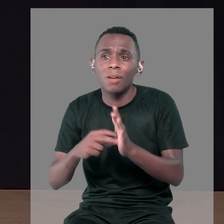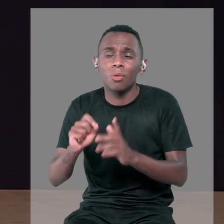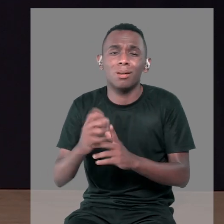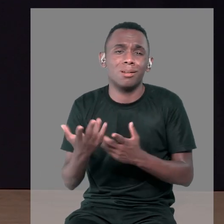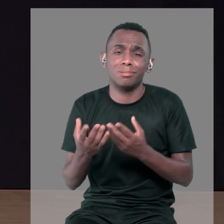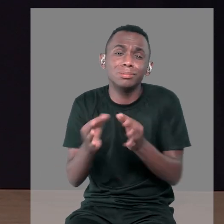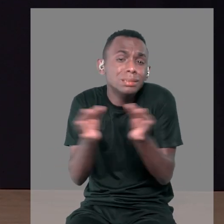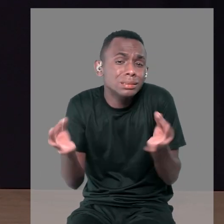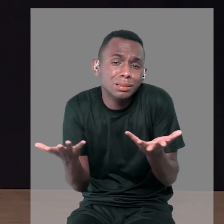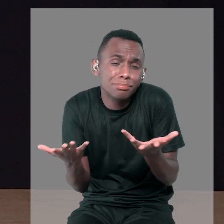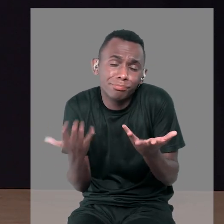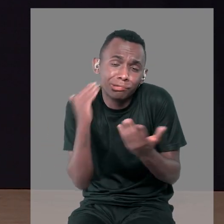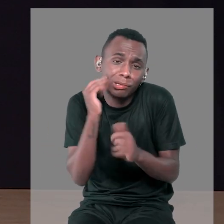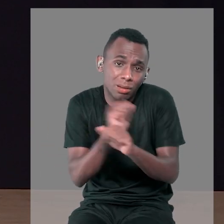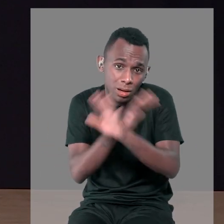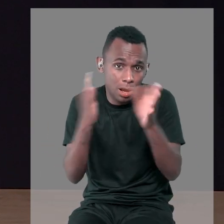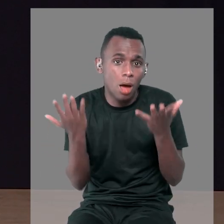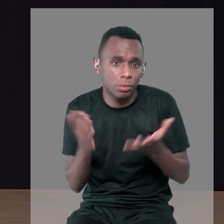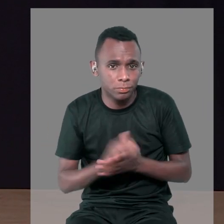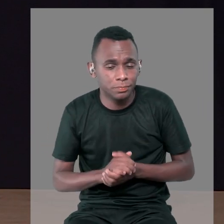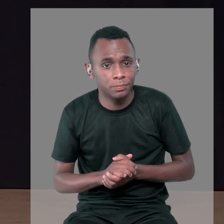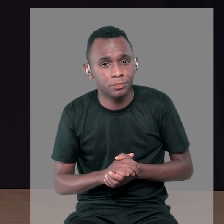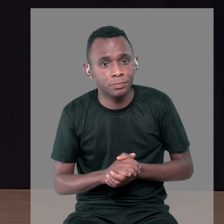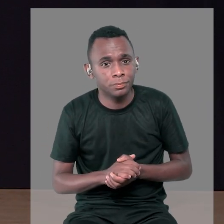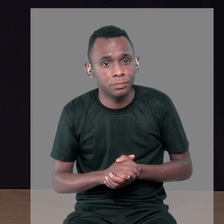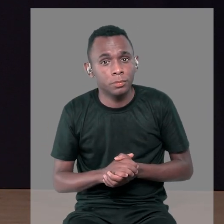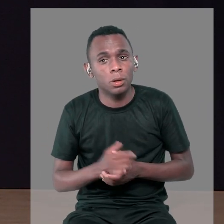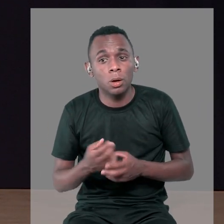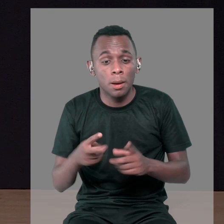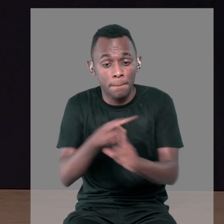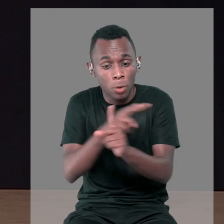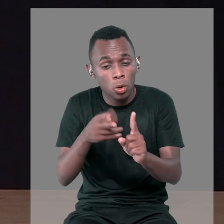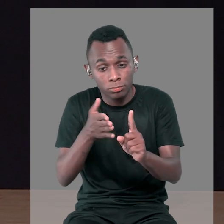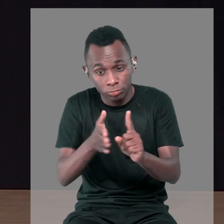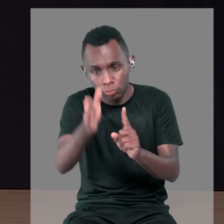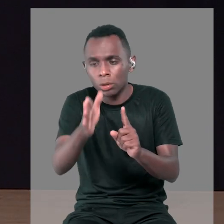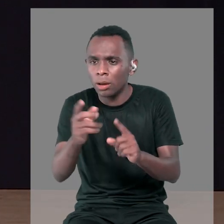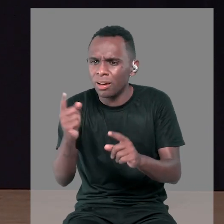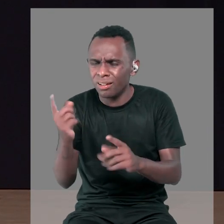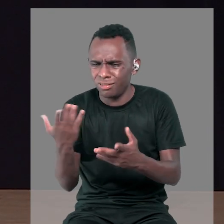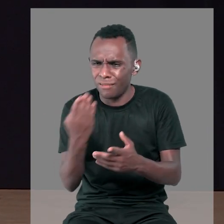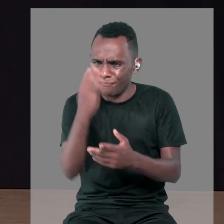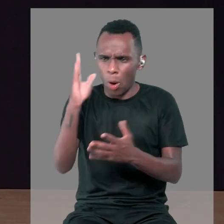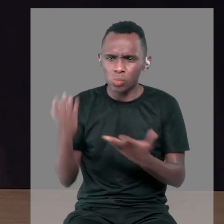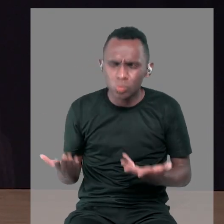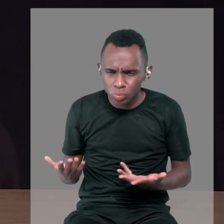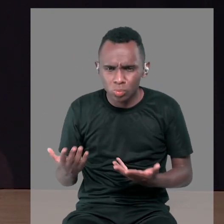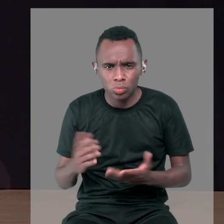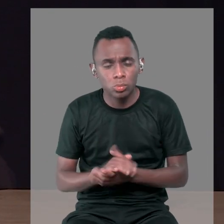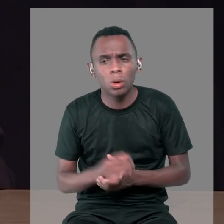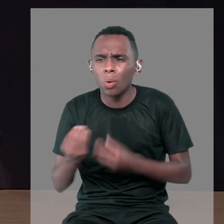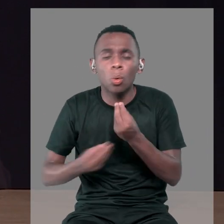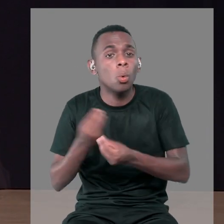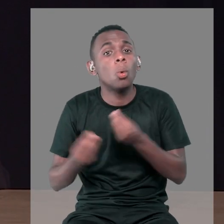de entender. É super simples de entender, salvo que, olhando desse jeito, é falso. A proposição é falsa. Então, como é que nós